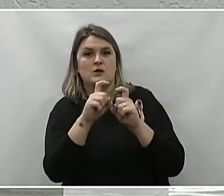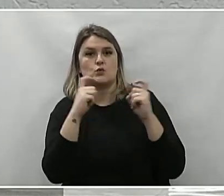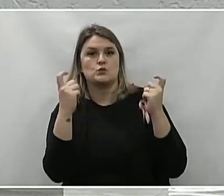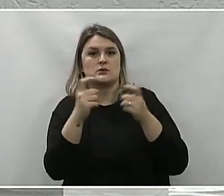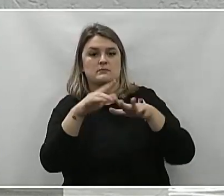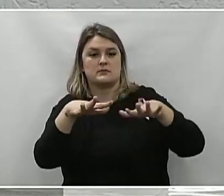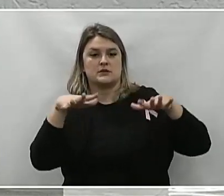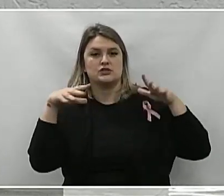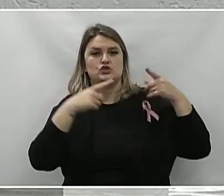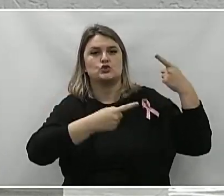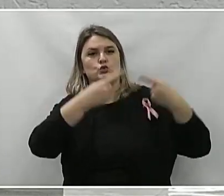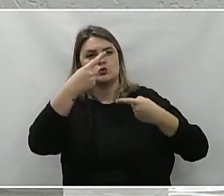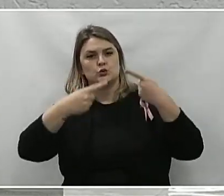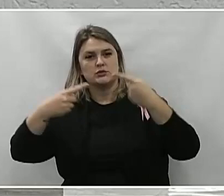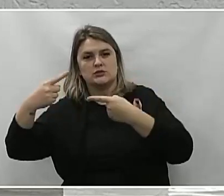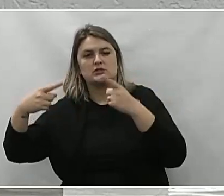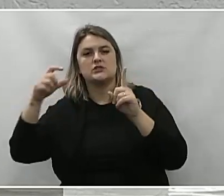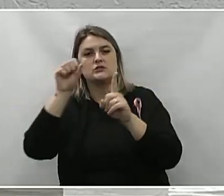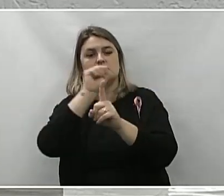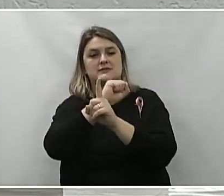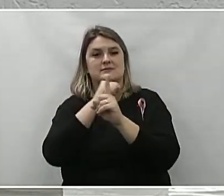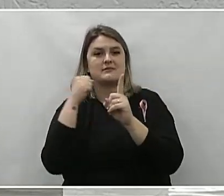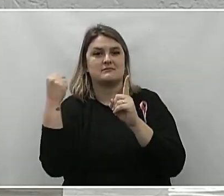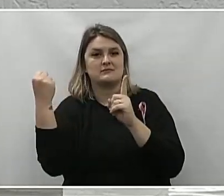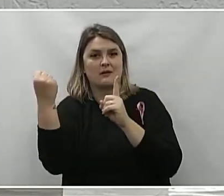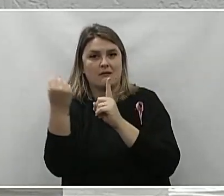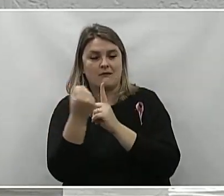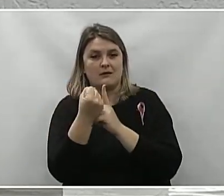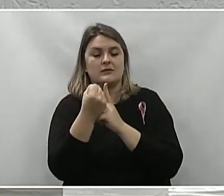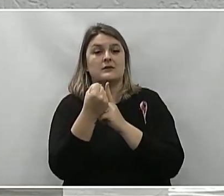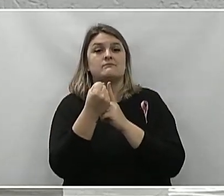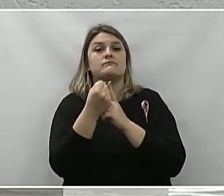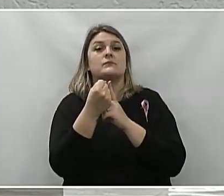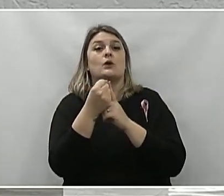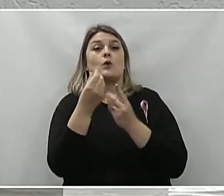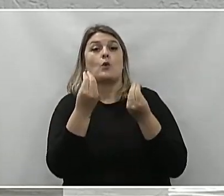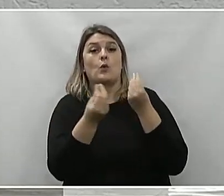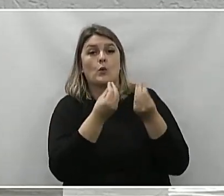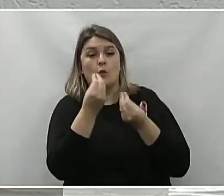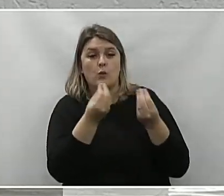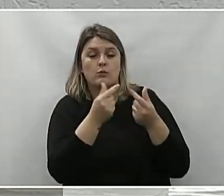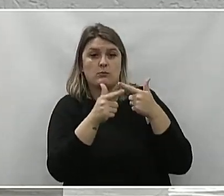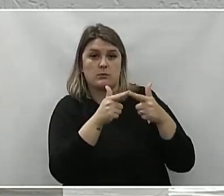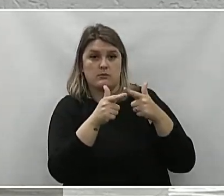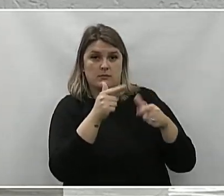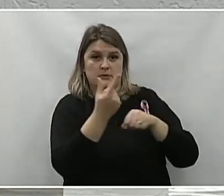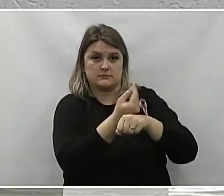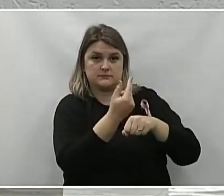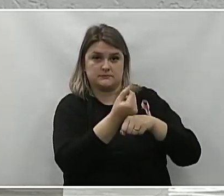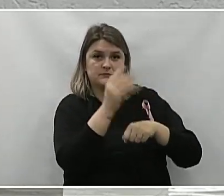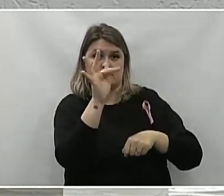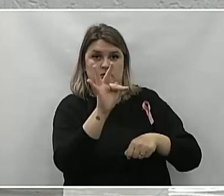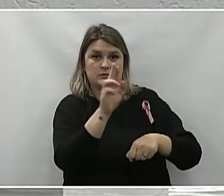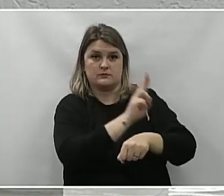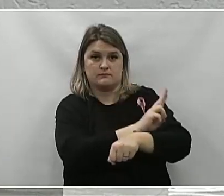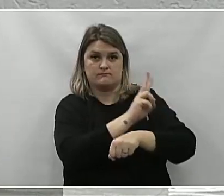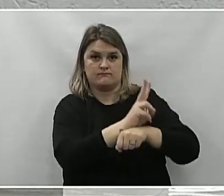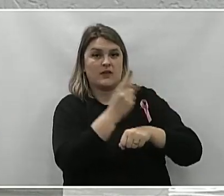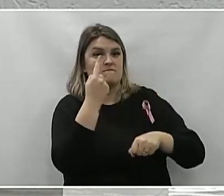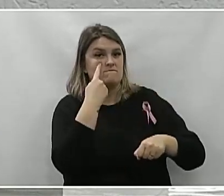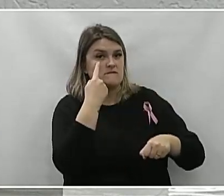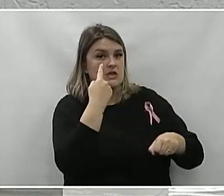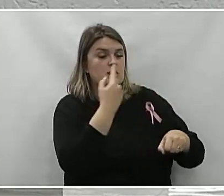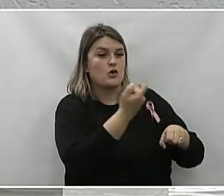pública para discutir com toda sociedade civil organizada a situação que se encontra a UNIUBE considerando a evolução